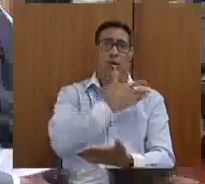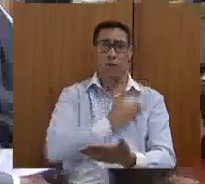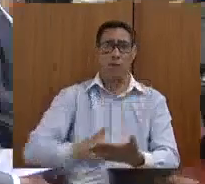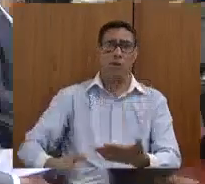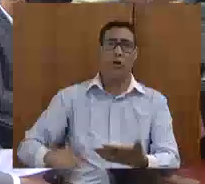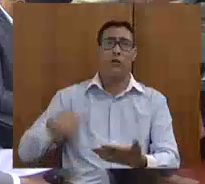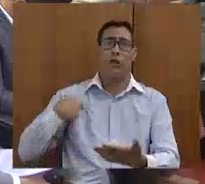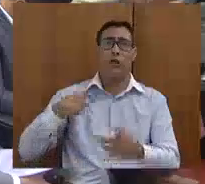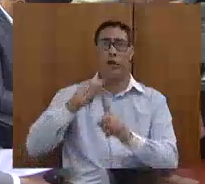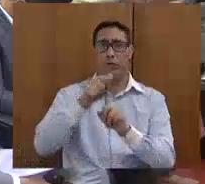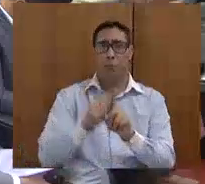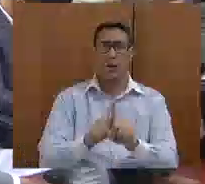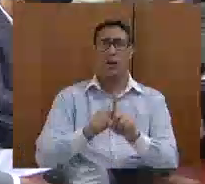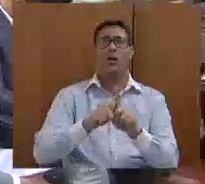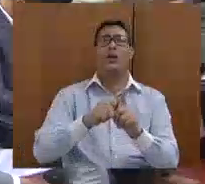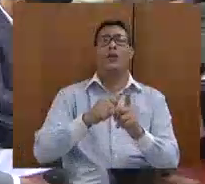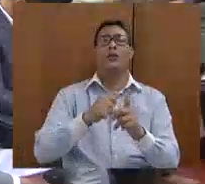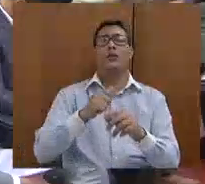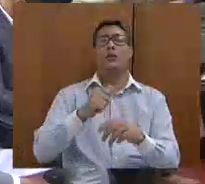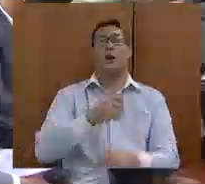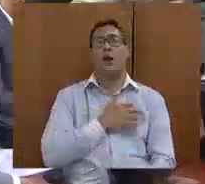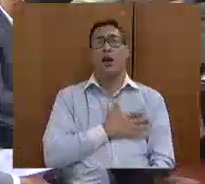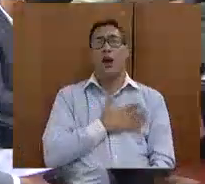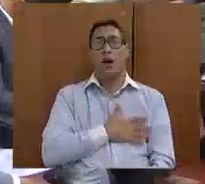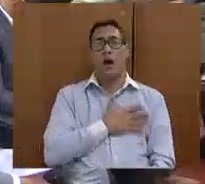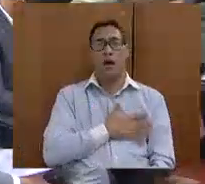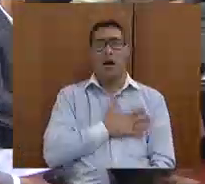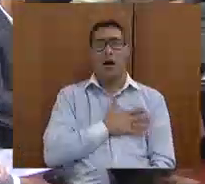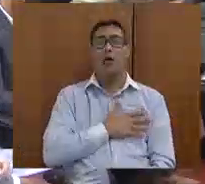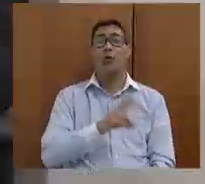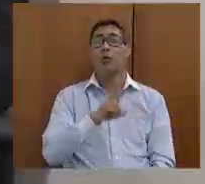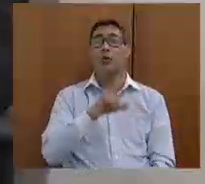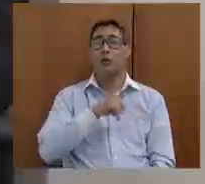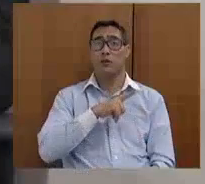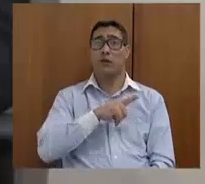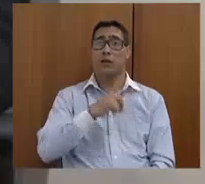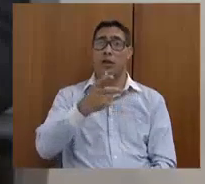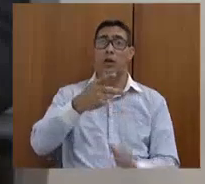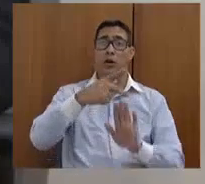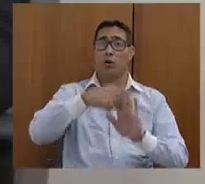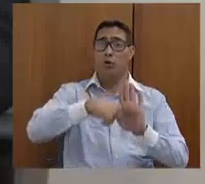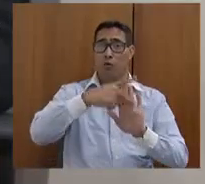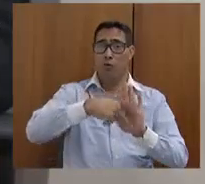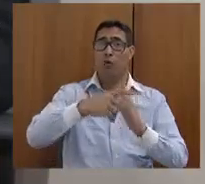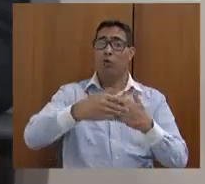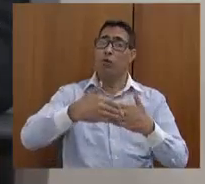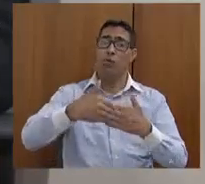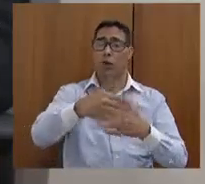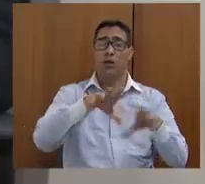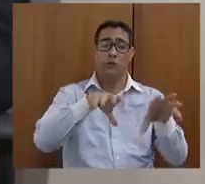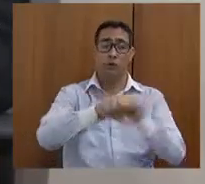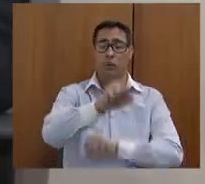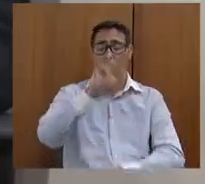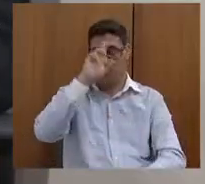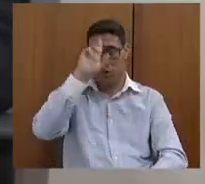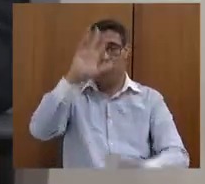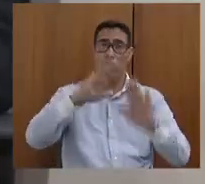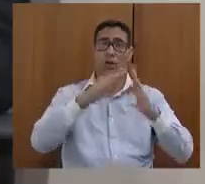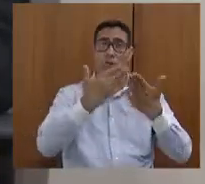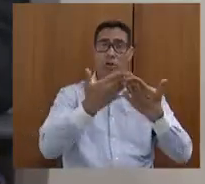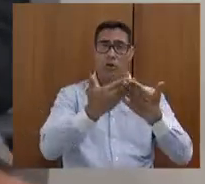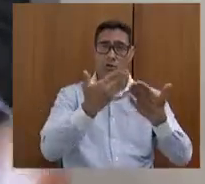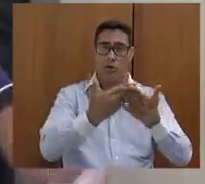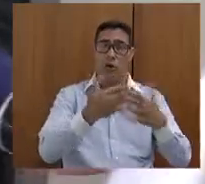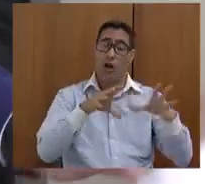nós iremos lançar o plano A formação dos diretores de escola uma formação